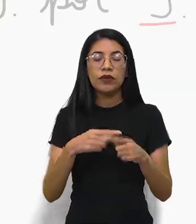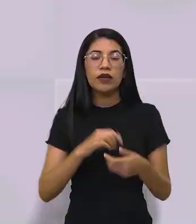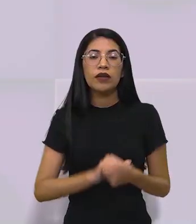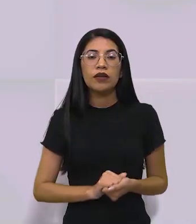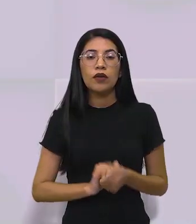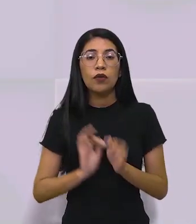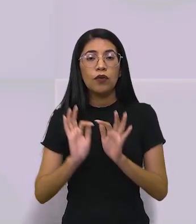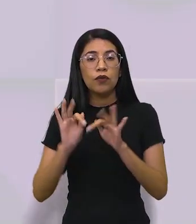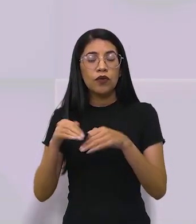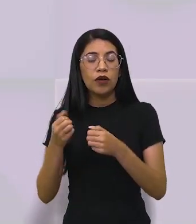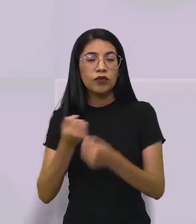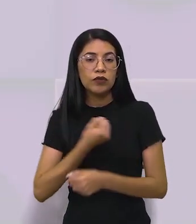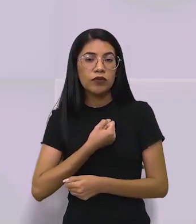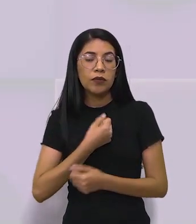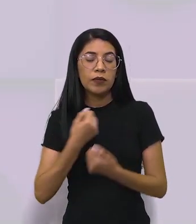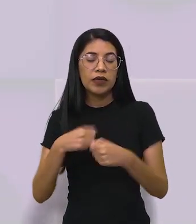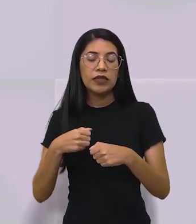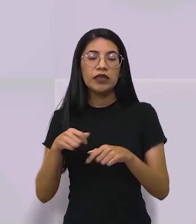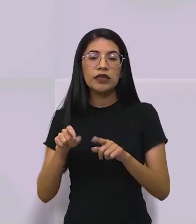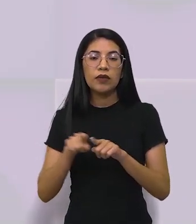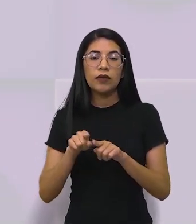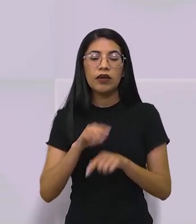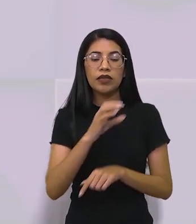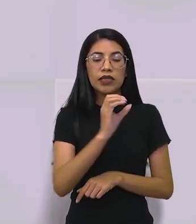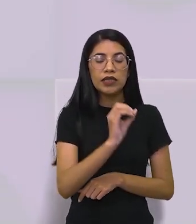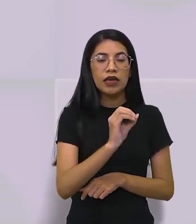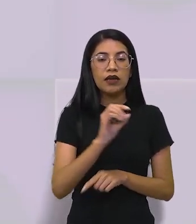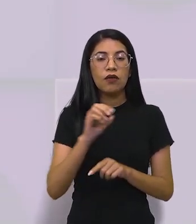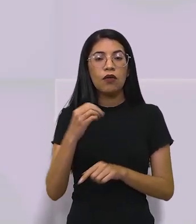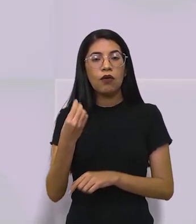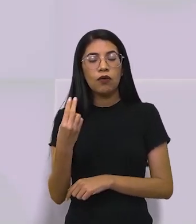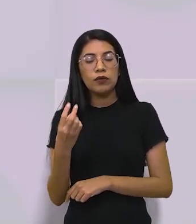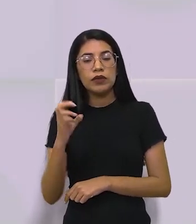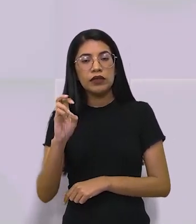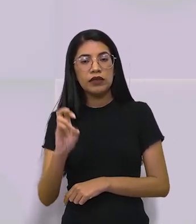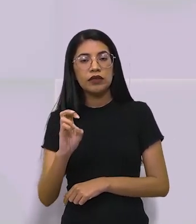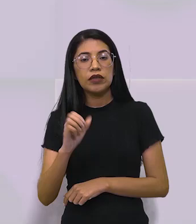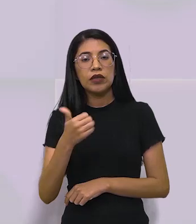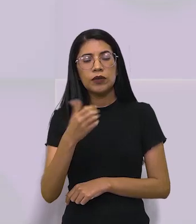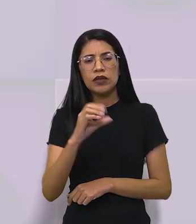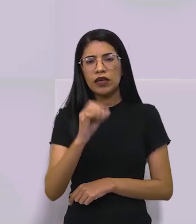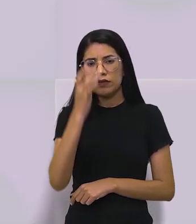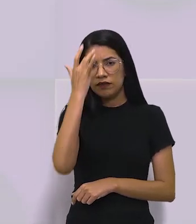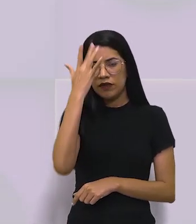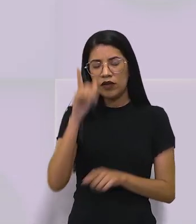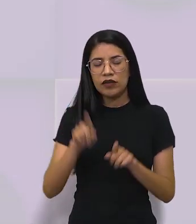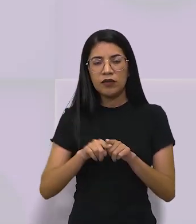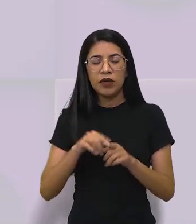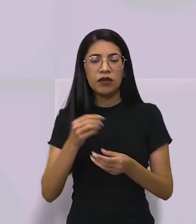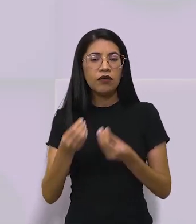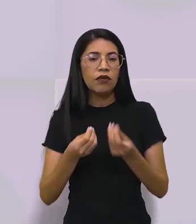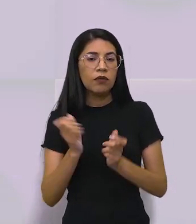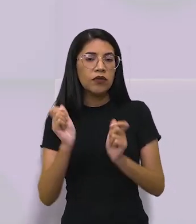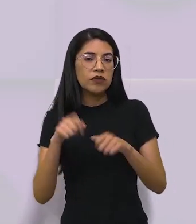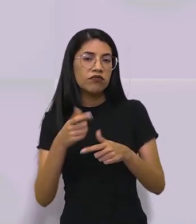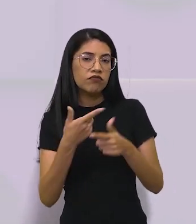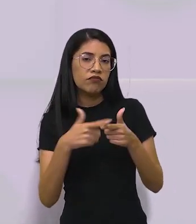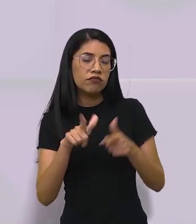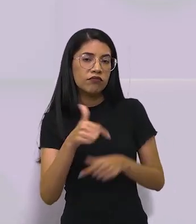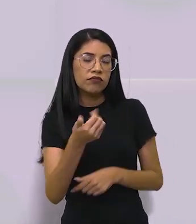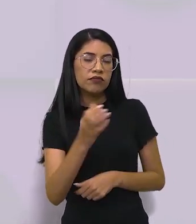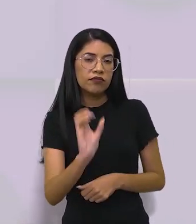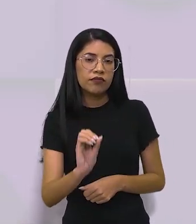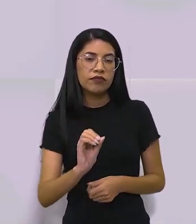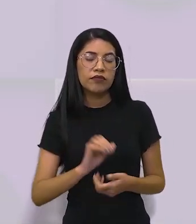para ser divisível por 5 termina em 0 ou em 5. E o 10 é mais simples, não é? Quando é que o número é divisível